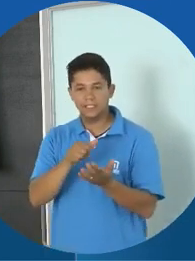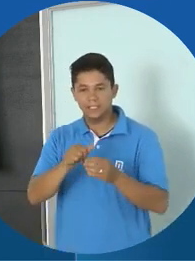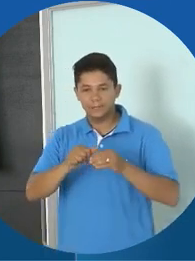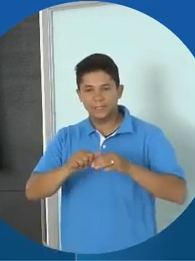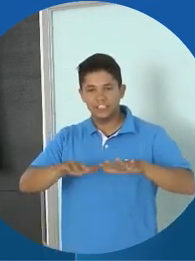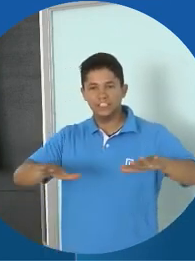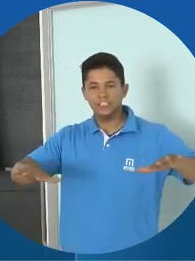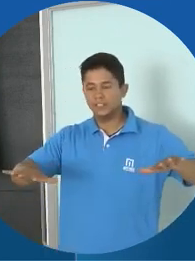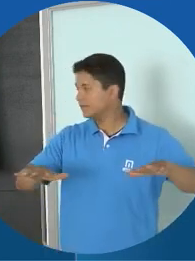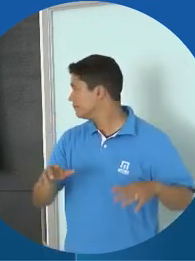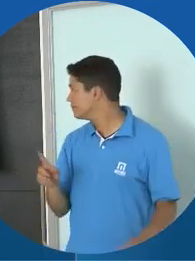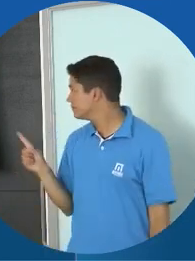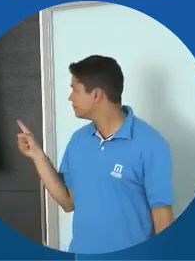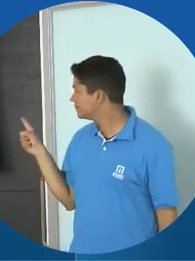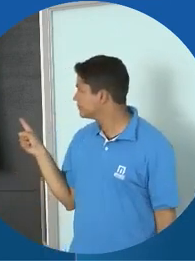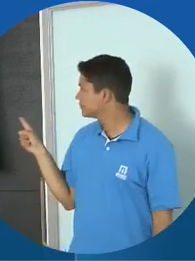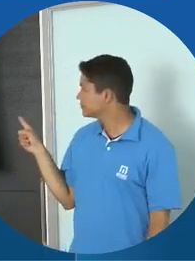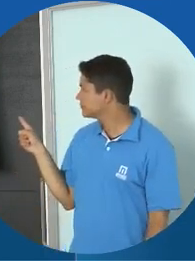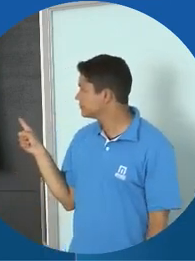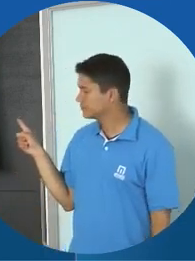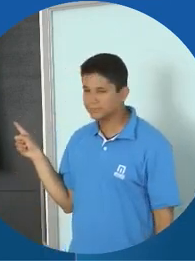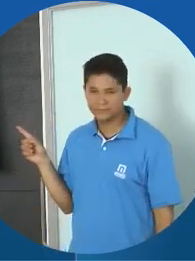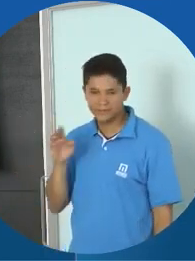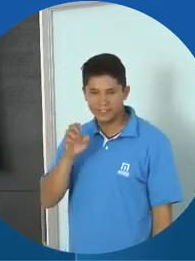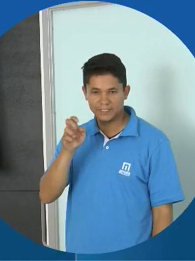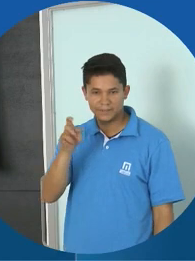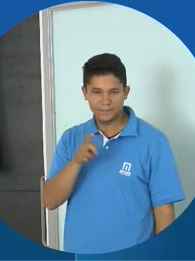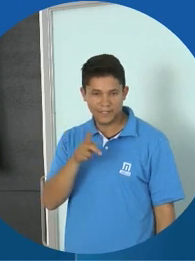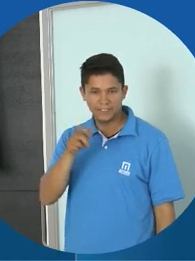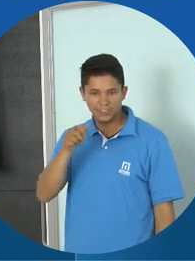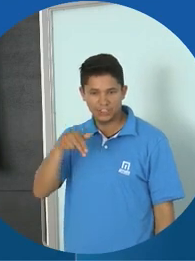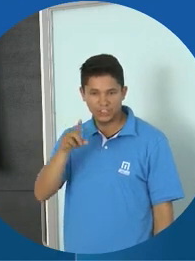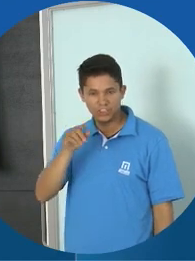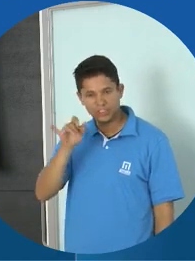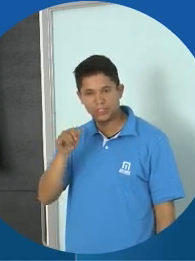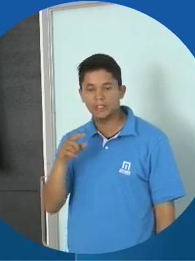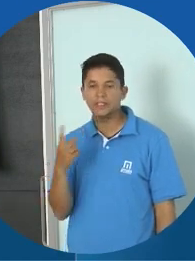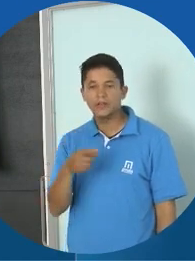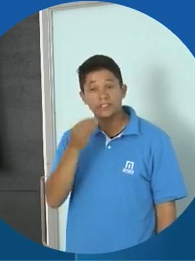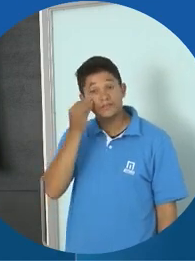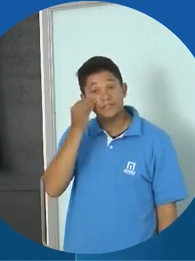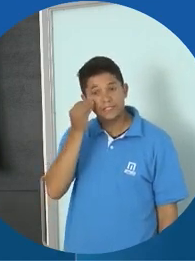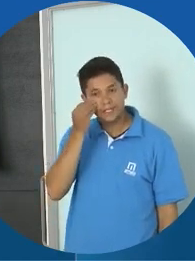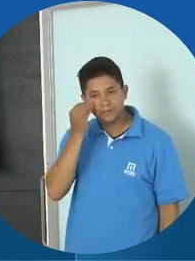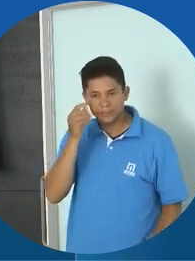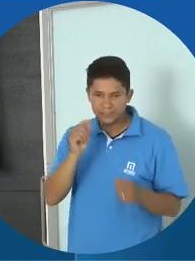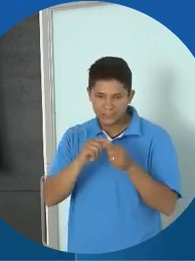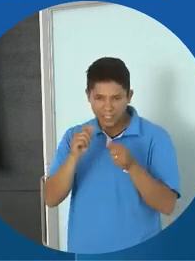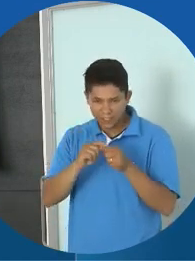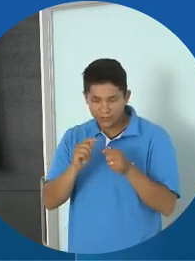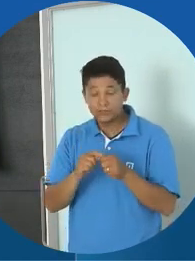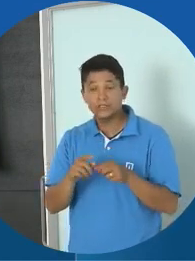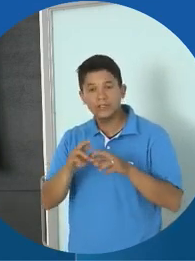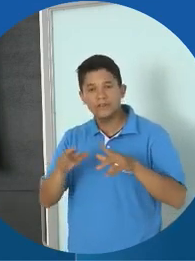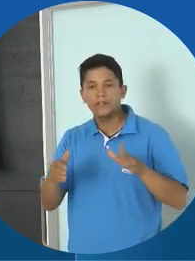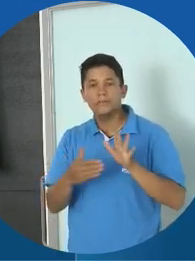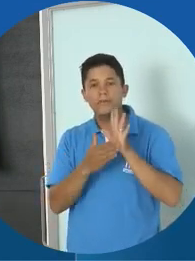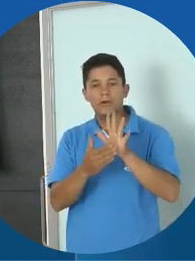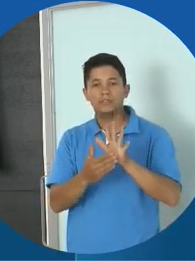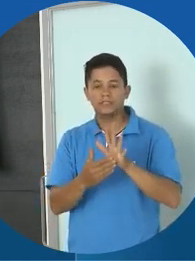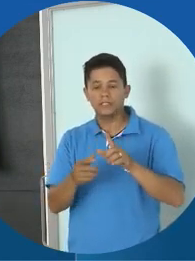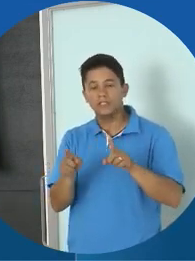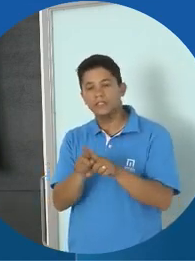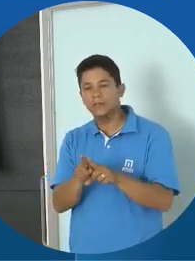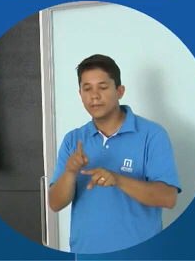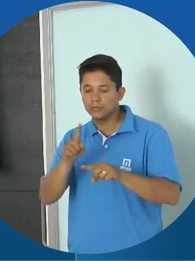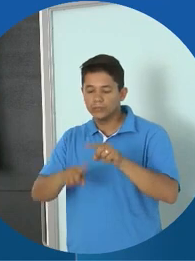acaba contaminando o solo. Então, a gente já fez ensaios e mostra E os produtos também que a gente